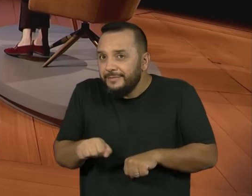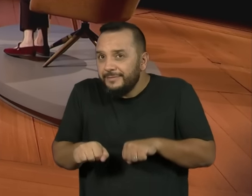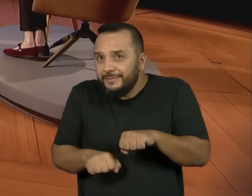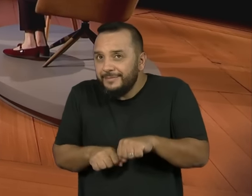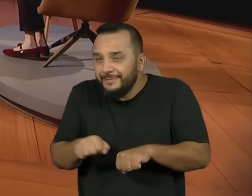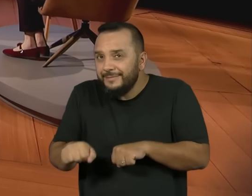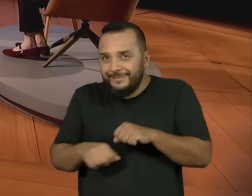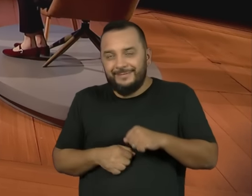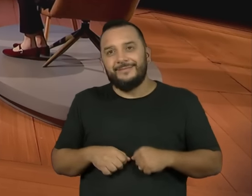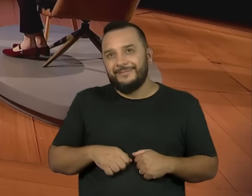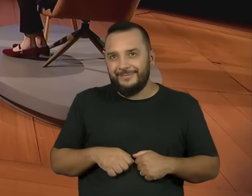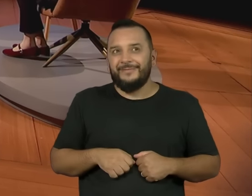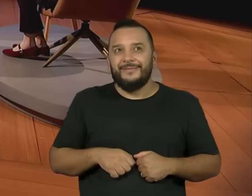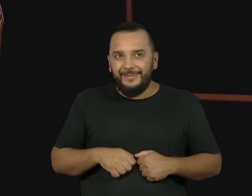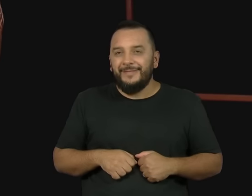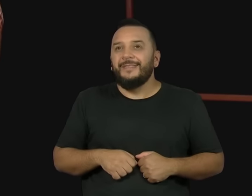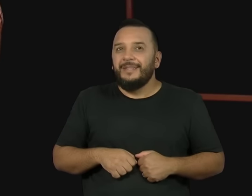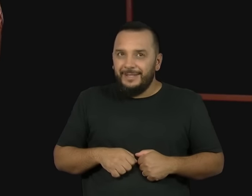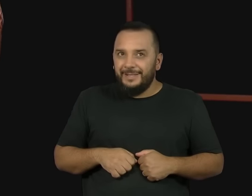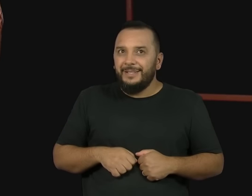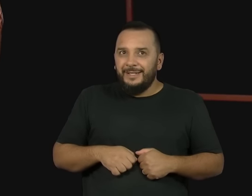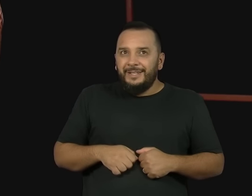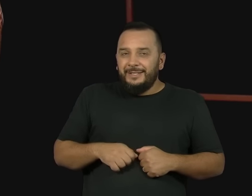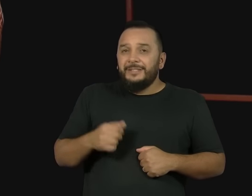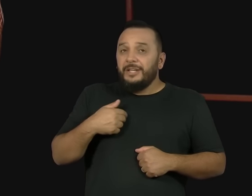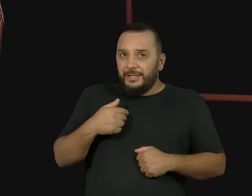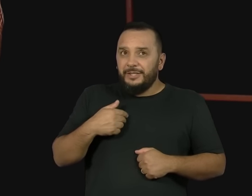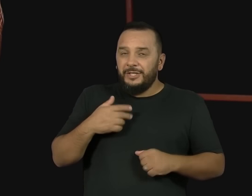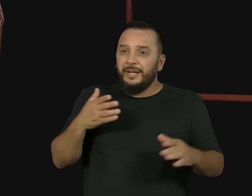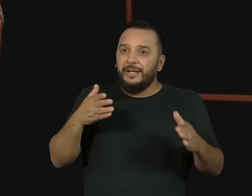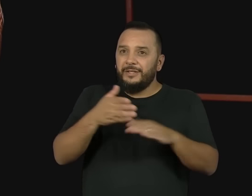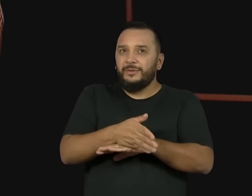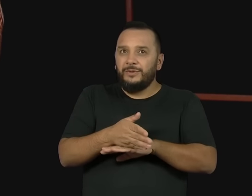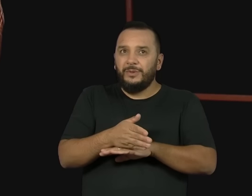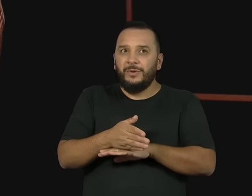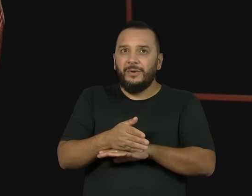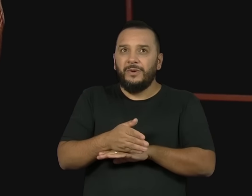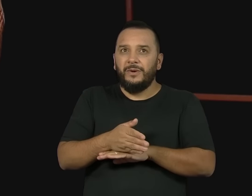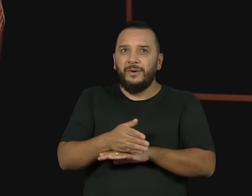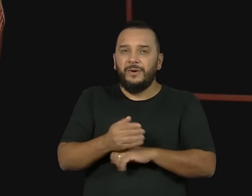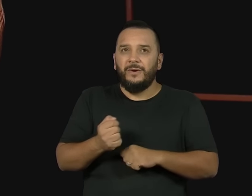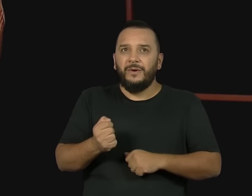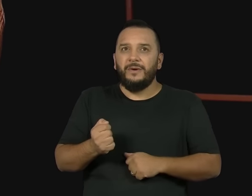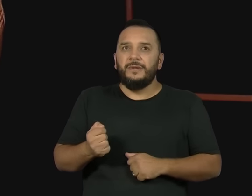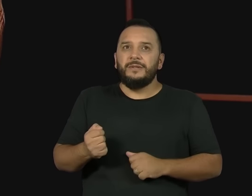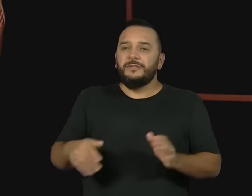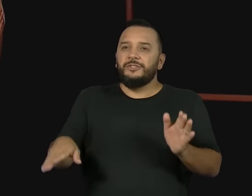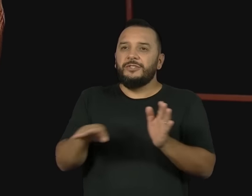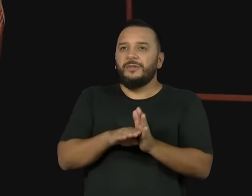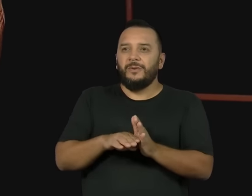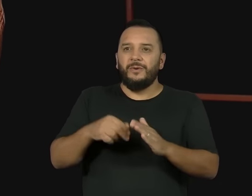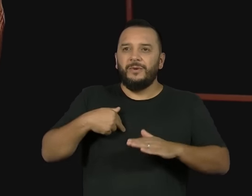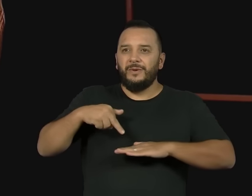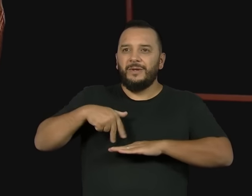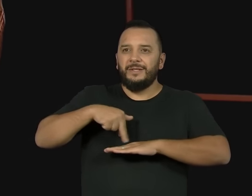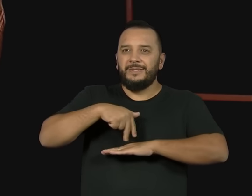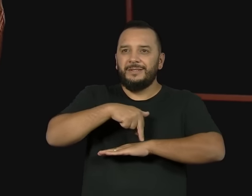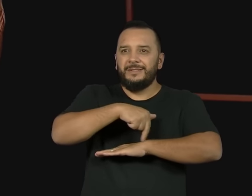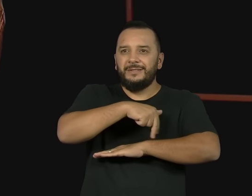louca. Então, a gente chegou, entrou na coisa, né? Chegamos no desfile, só que